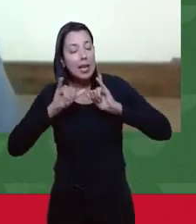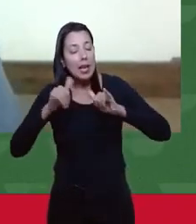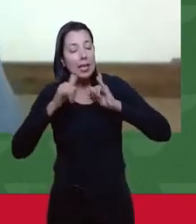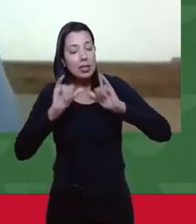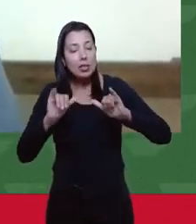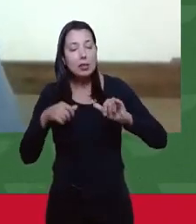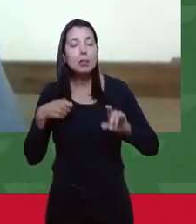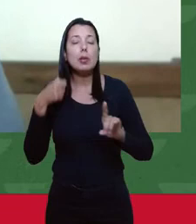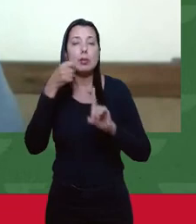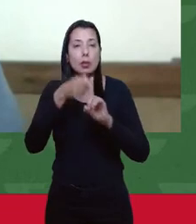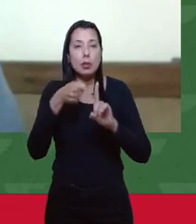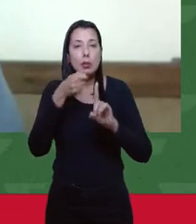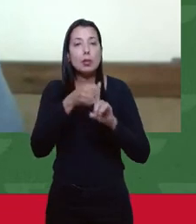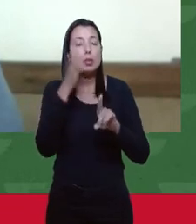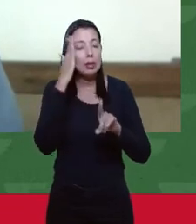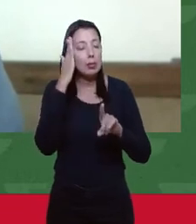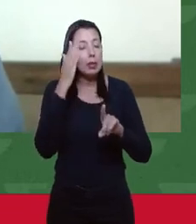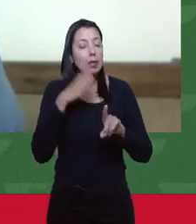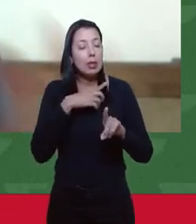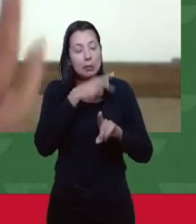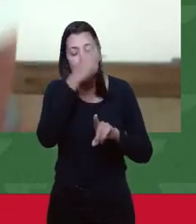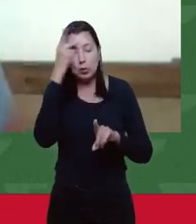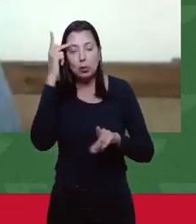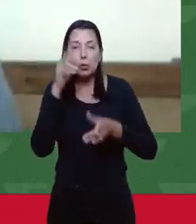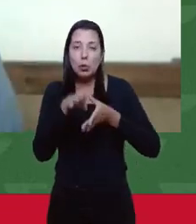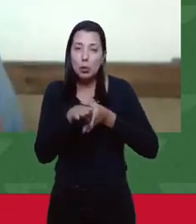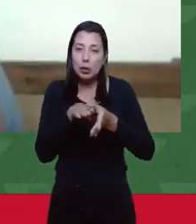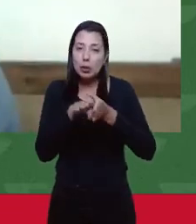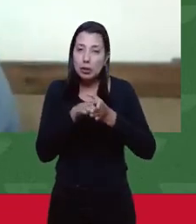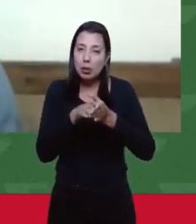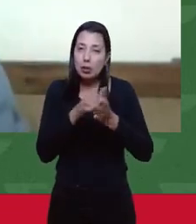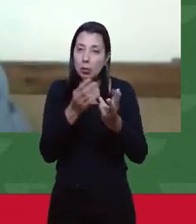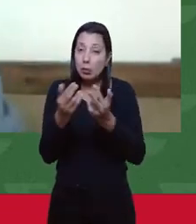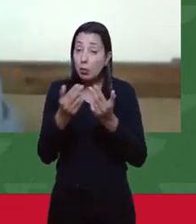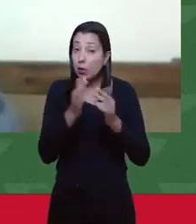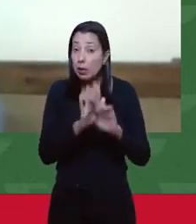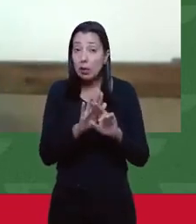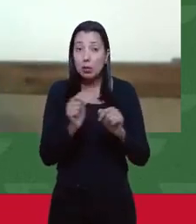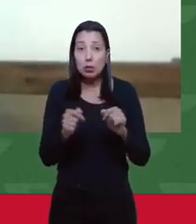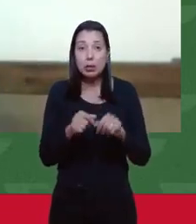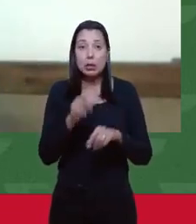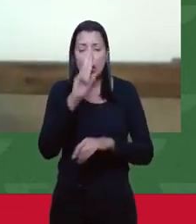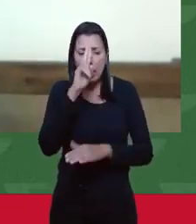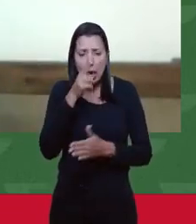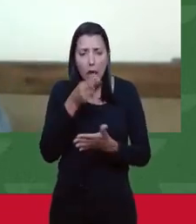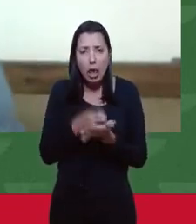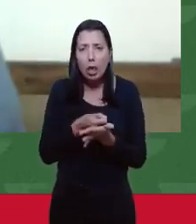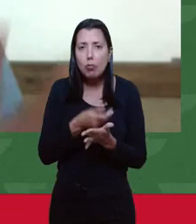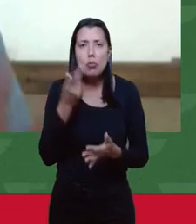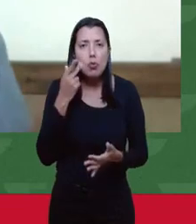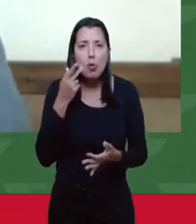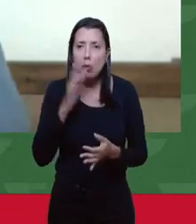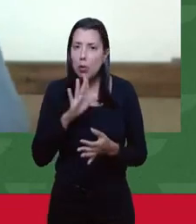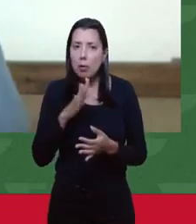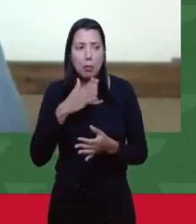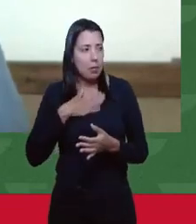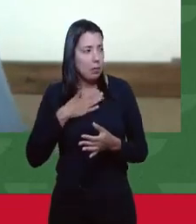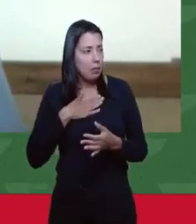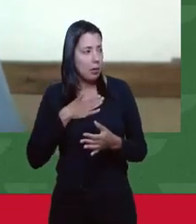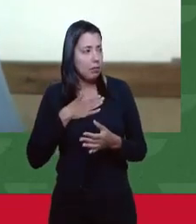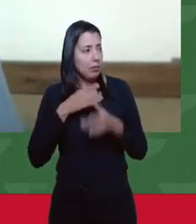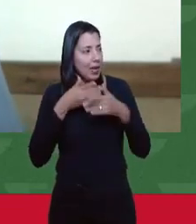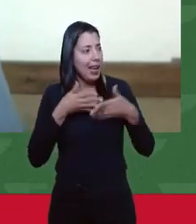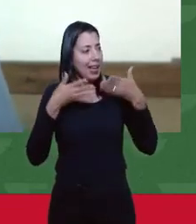para a nossa luta, saber que existem pessoas que têm orientação sexual não heteronormativas. Isso, para mim, me